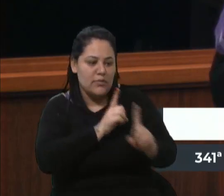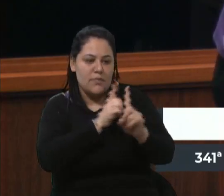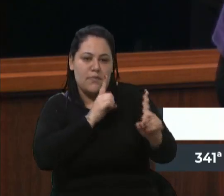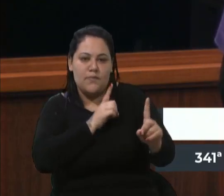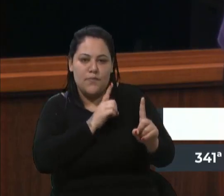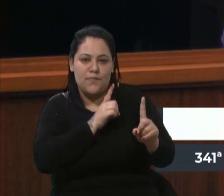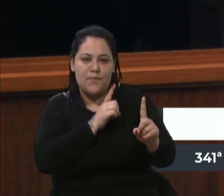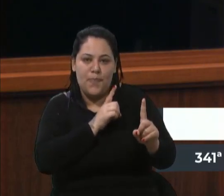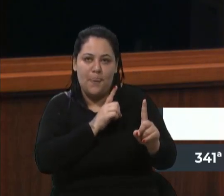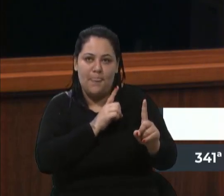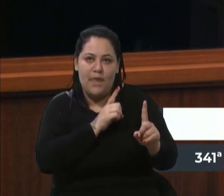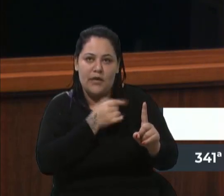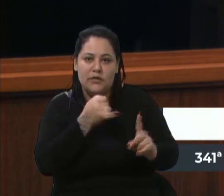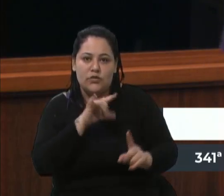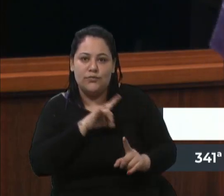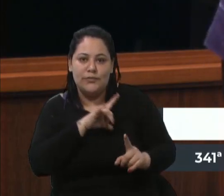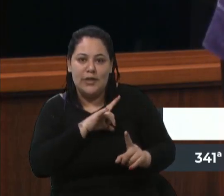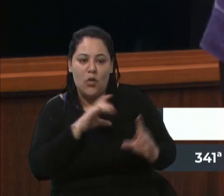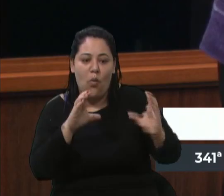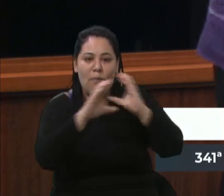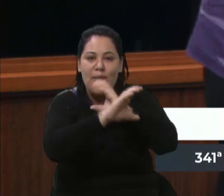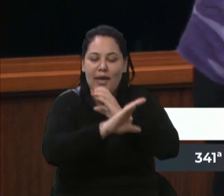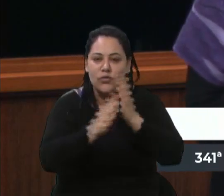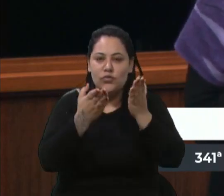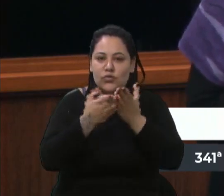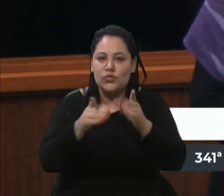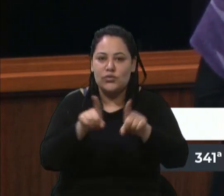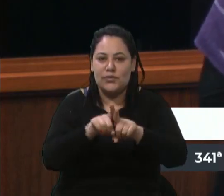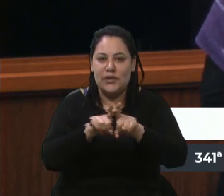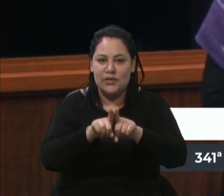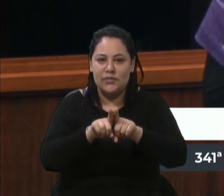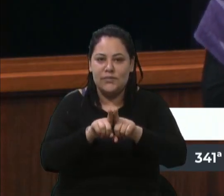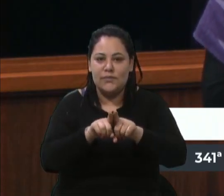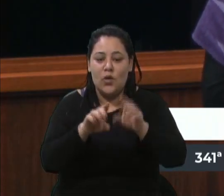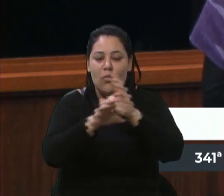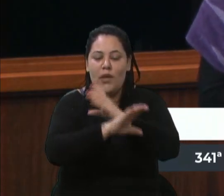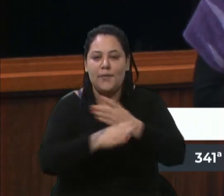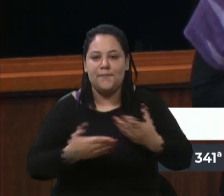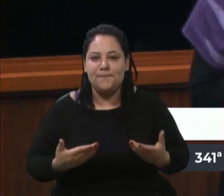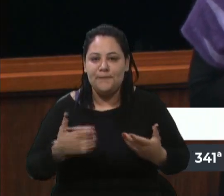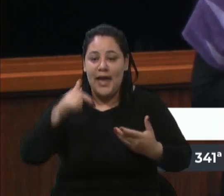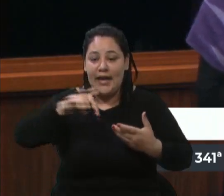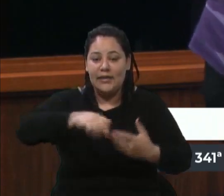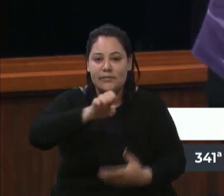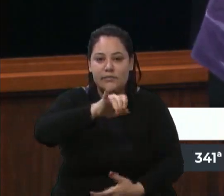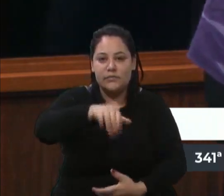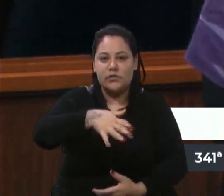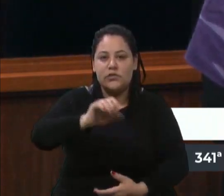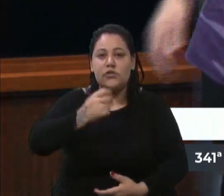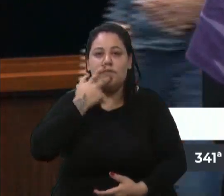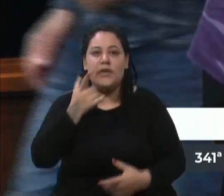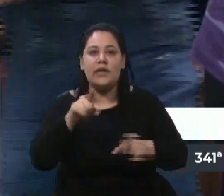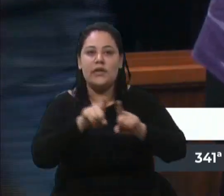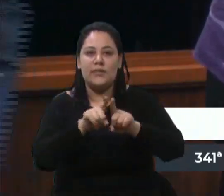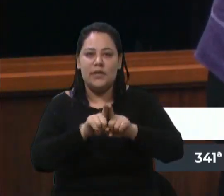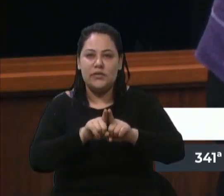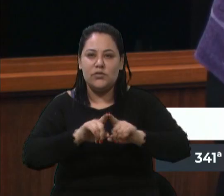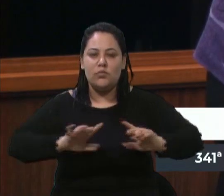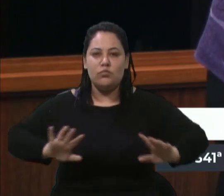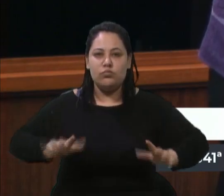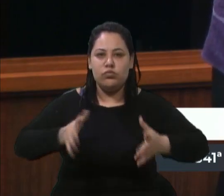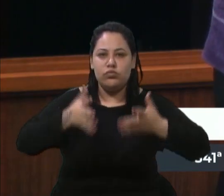médio, se tu não tem um ensino fundamental completo. Aqui na EJA se trata também de